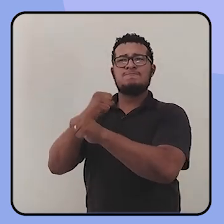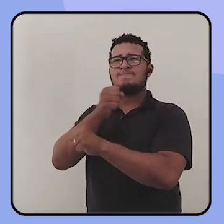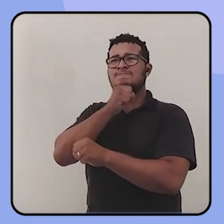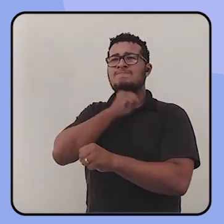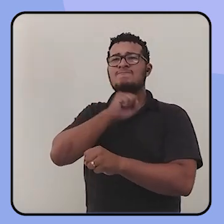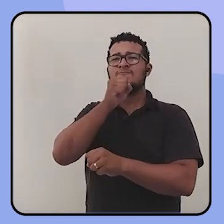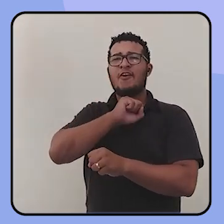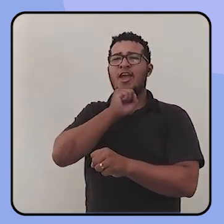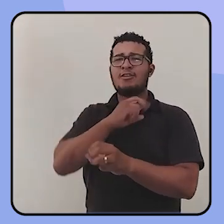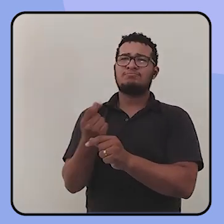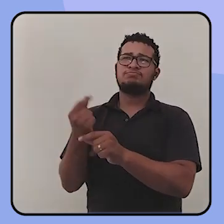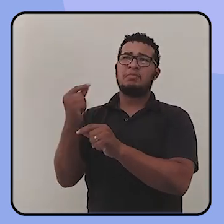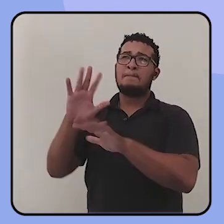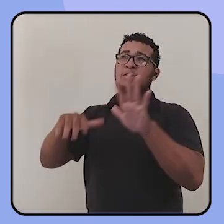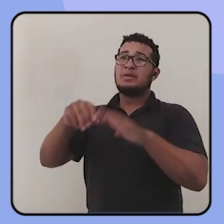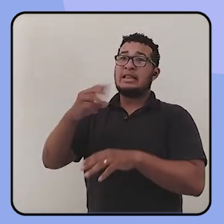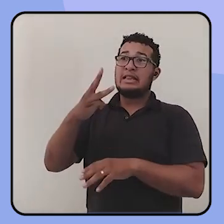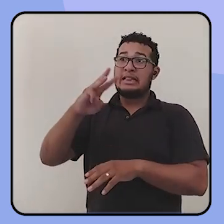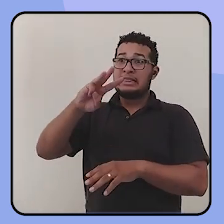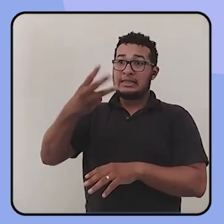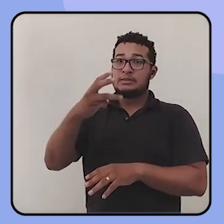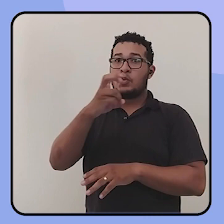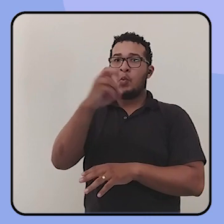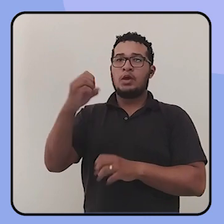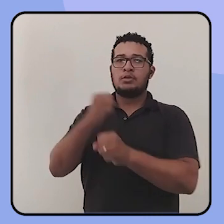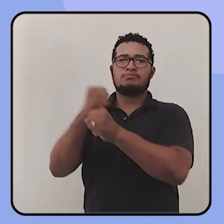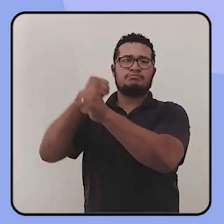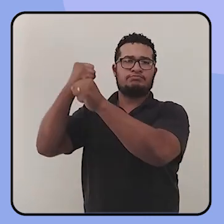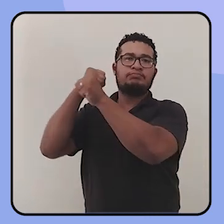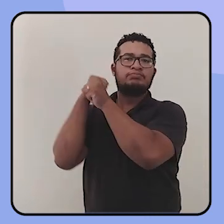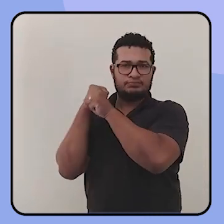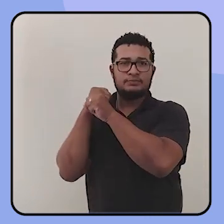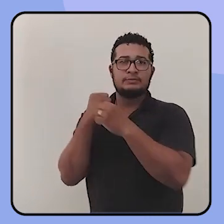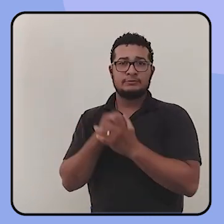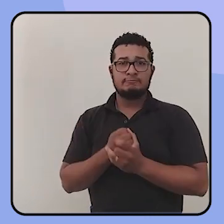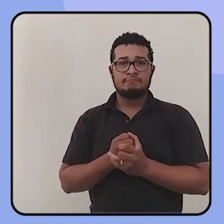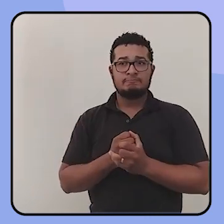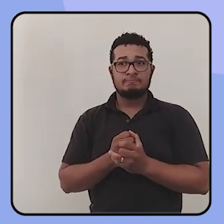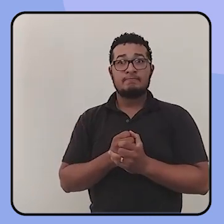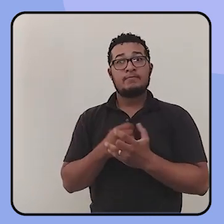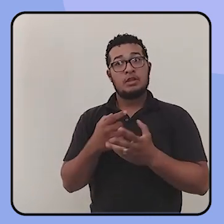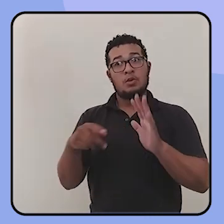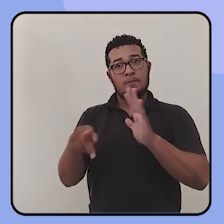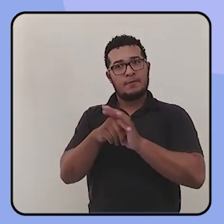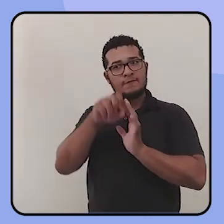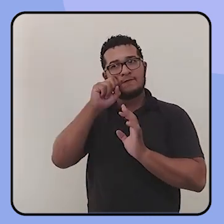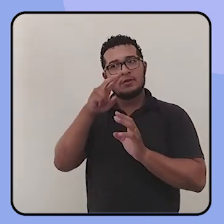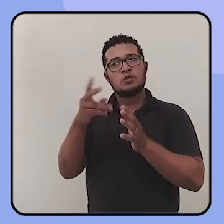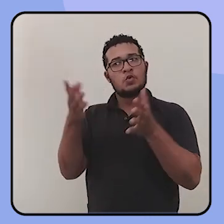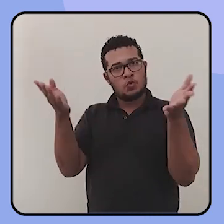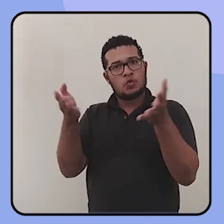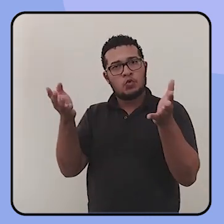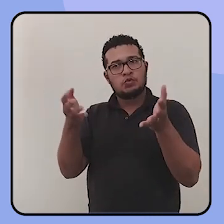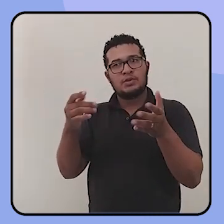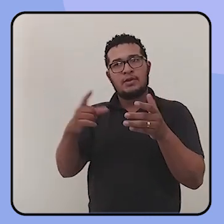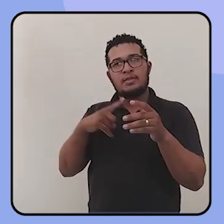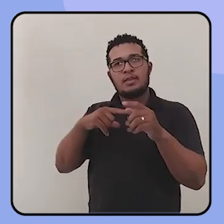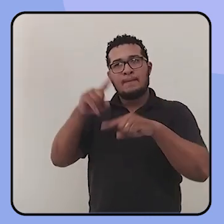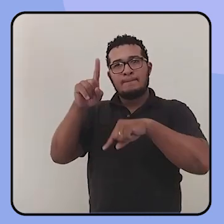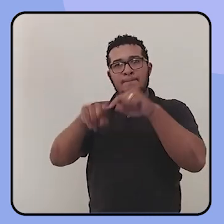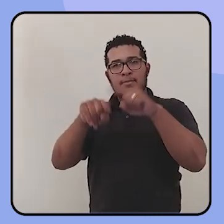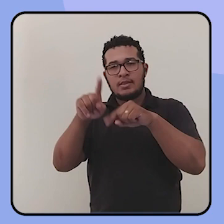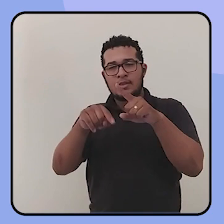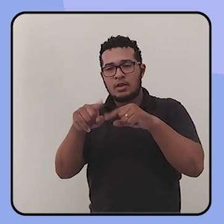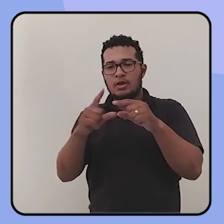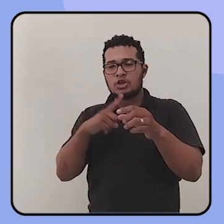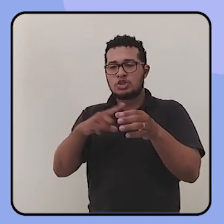volta de 3.500 anos, né, da época presente, do ano presente. Acompanhando esta cerâmica, encontra-se material